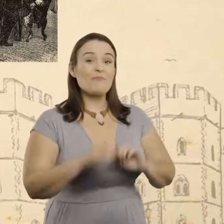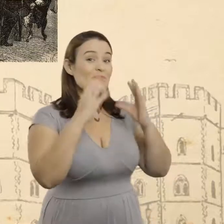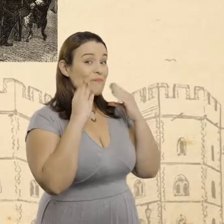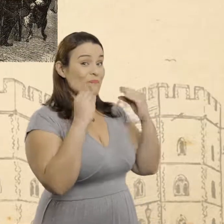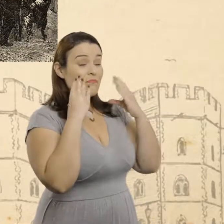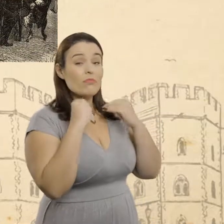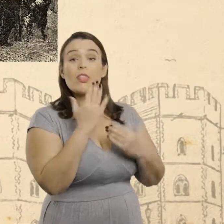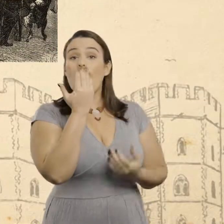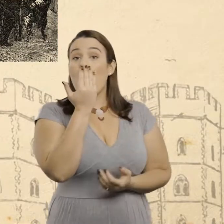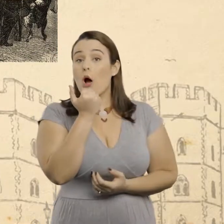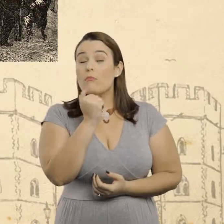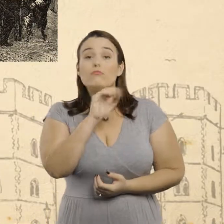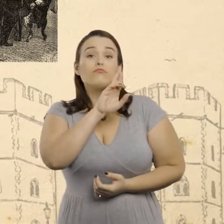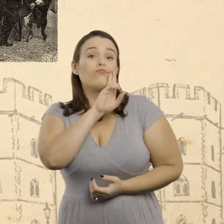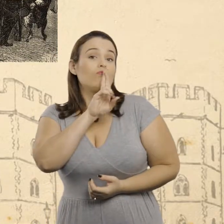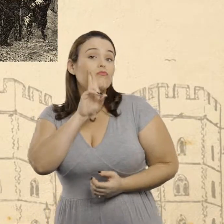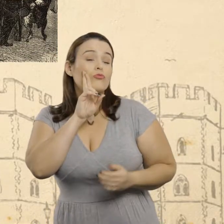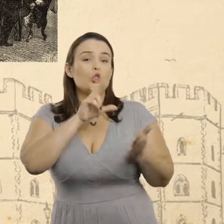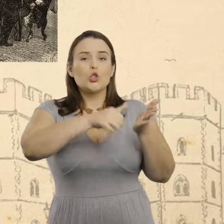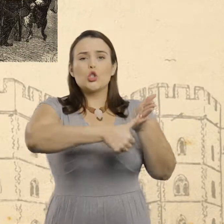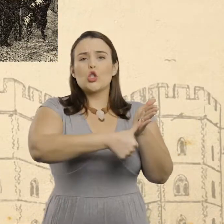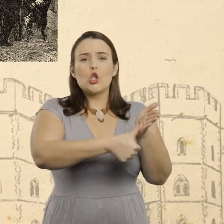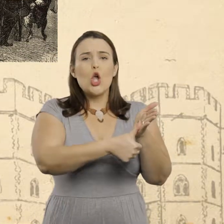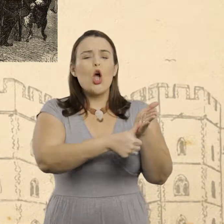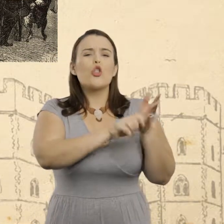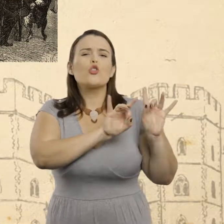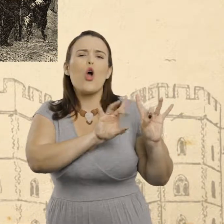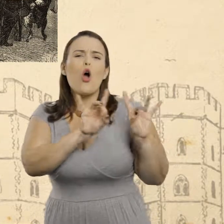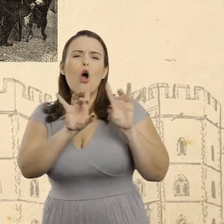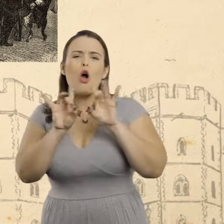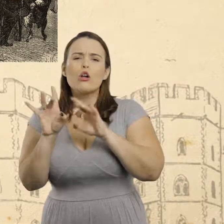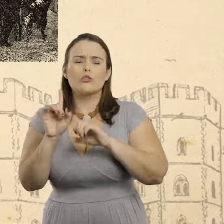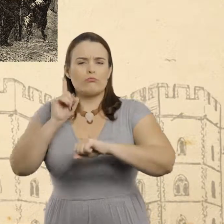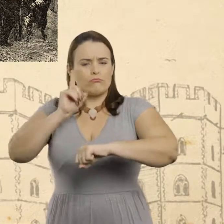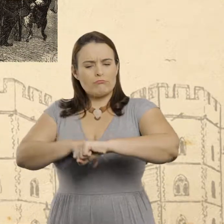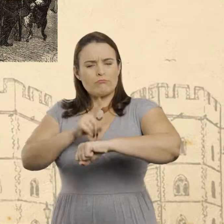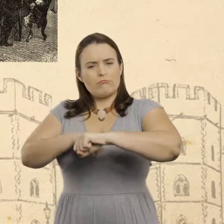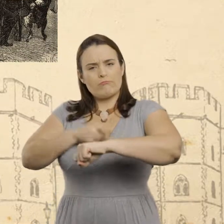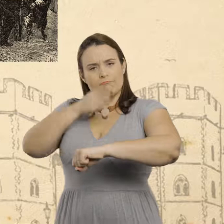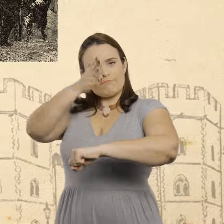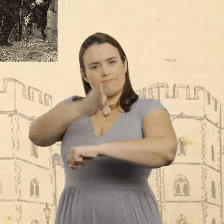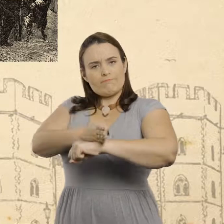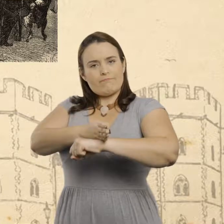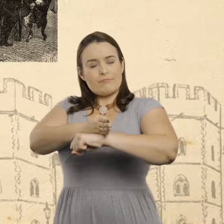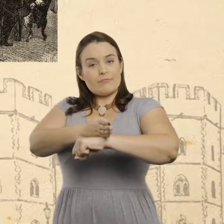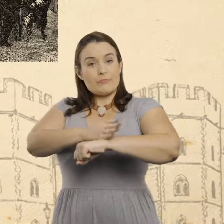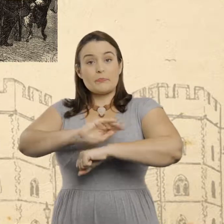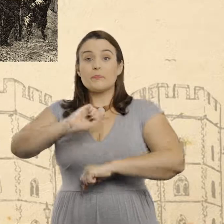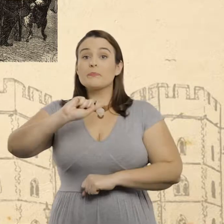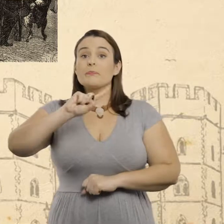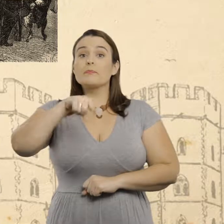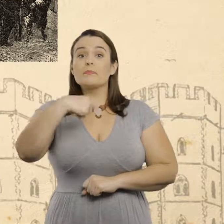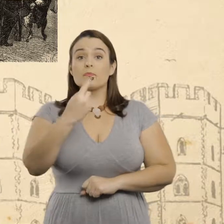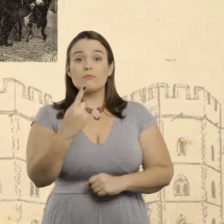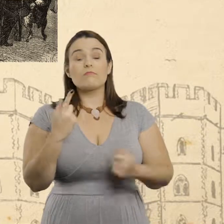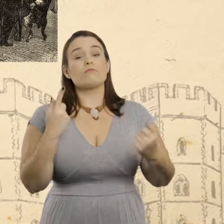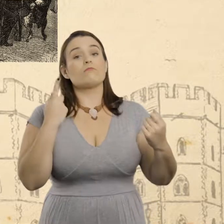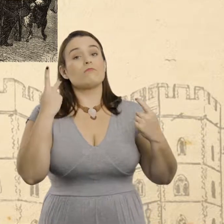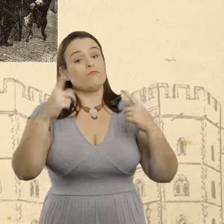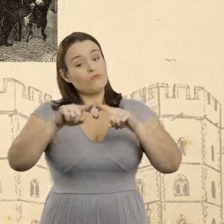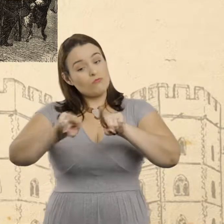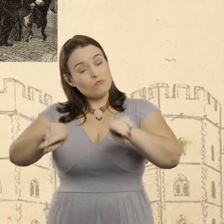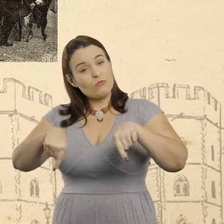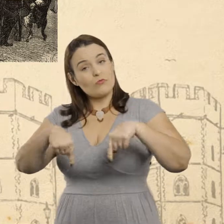Phileas Fogg almoçava no refeitório do clube todos os dias no mesmo horário. Depois, ele ia ao salão ler o